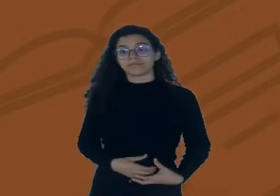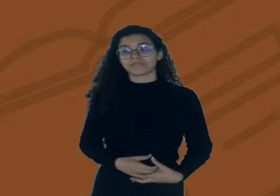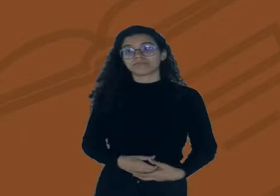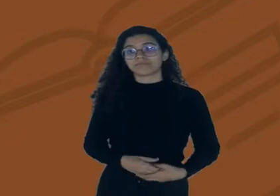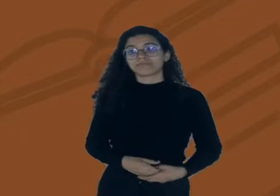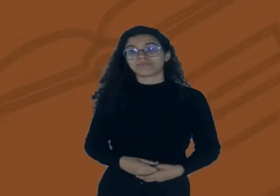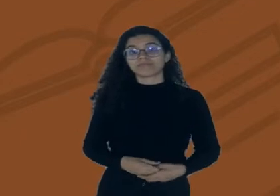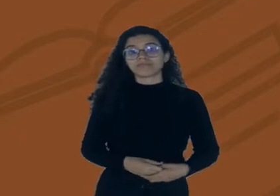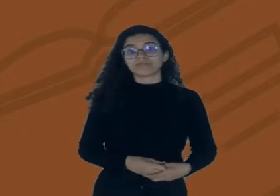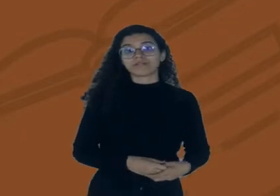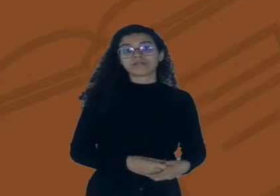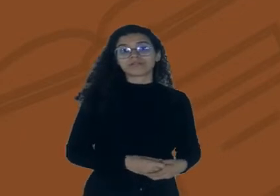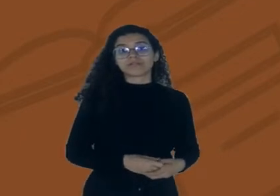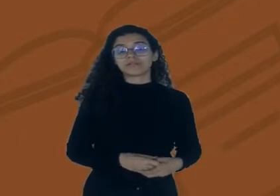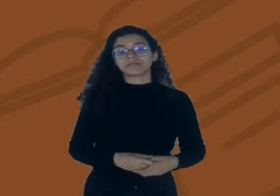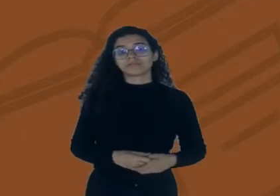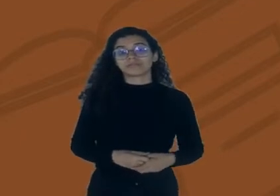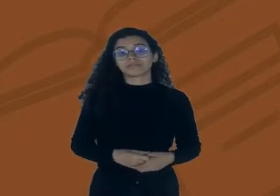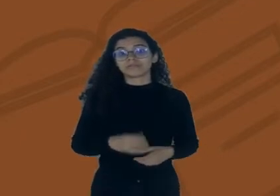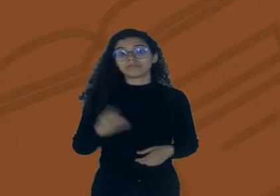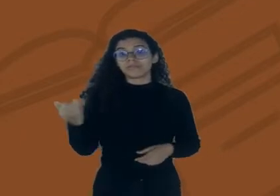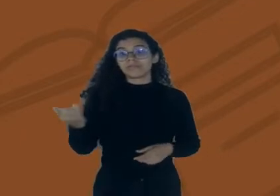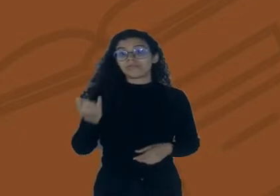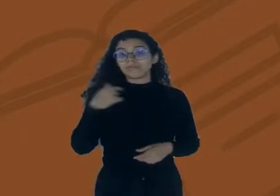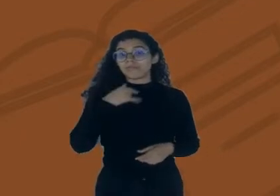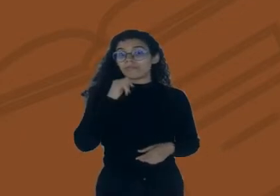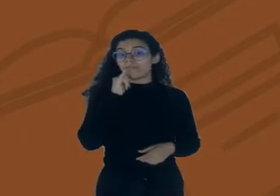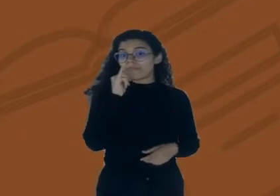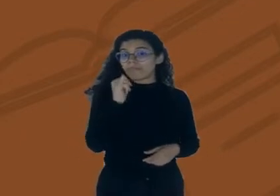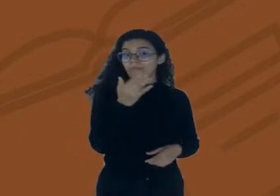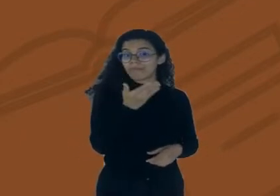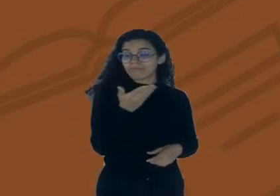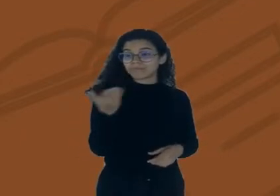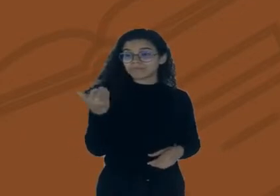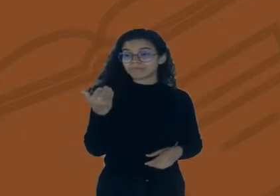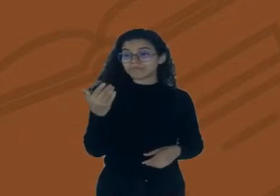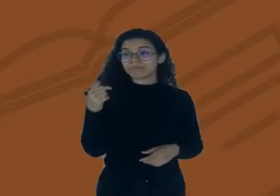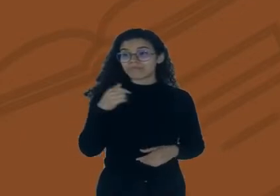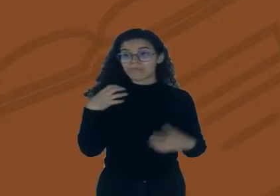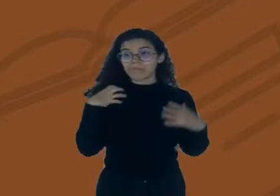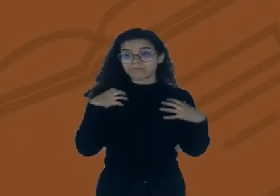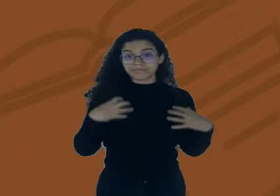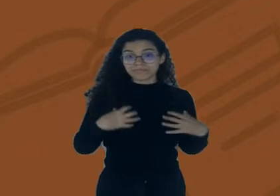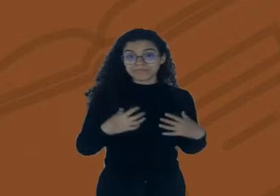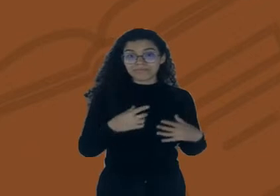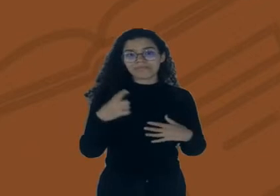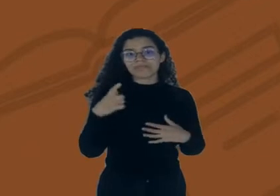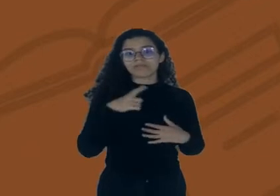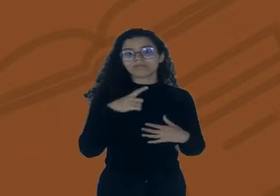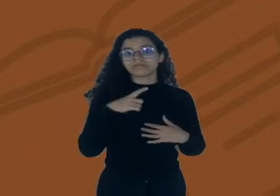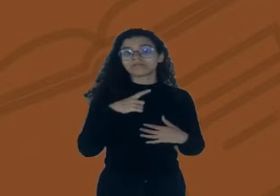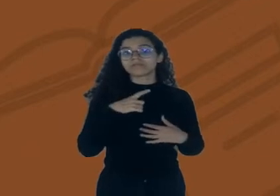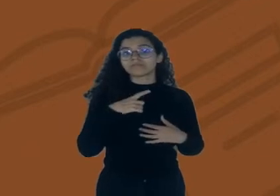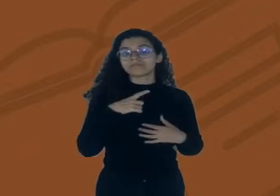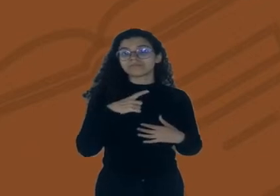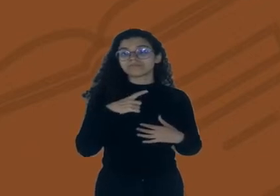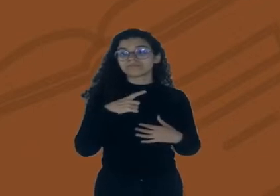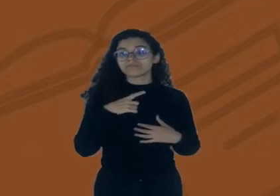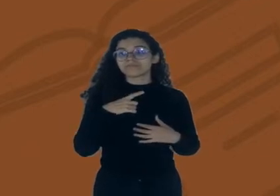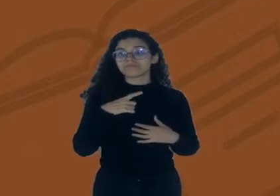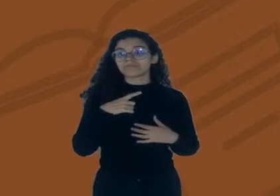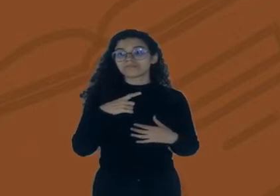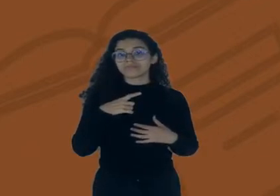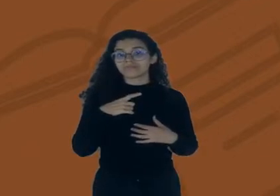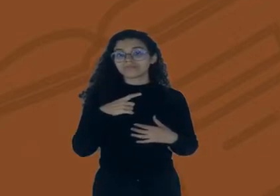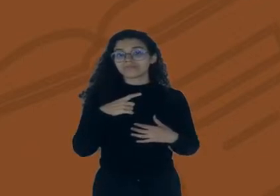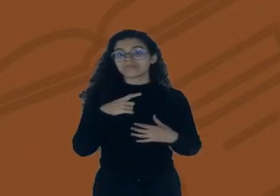esses estímulos, é importante citar que essas partes contêm, que essas partes do corpo apresentam